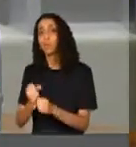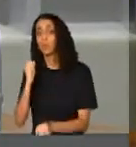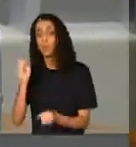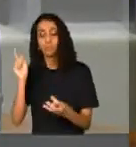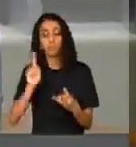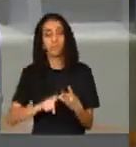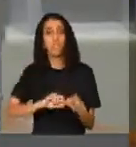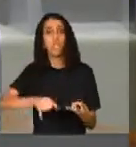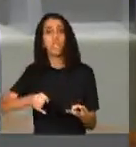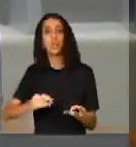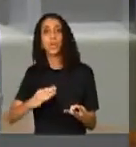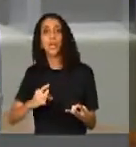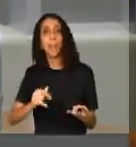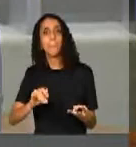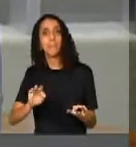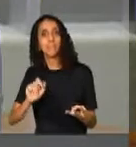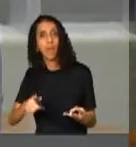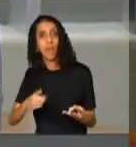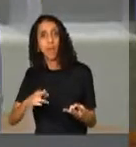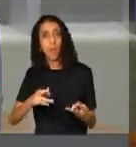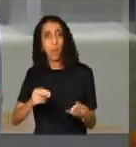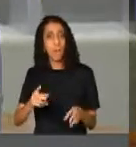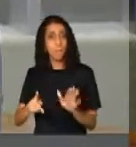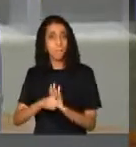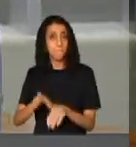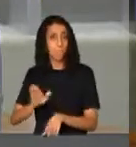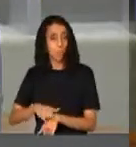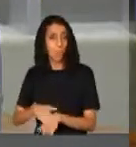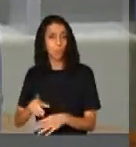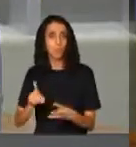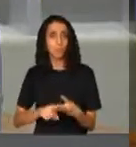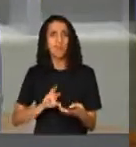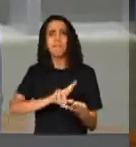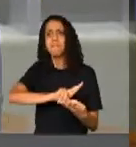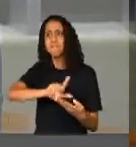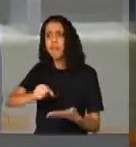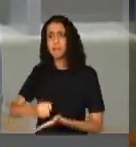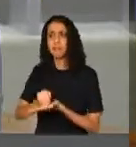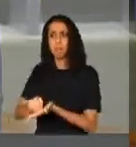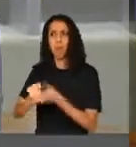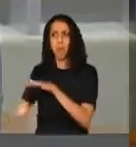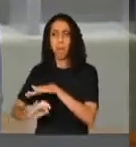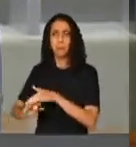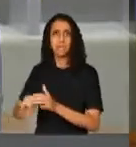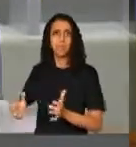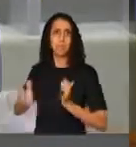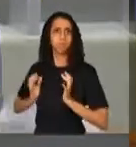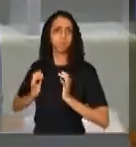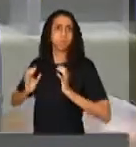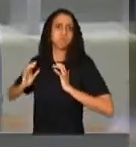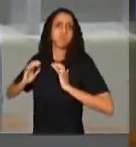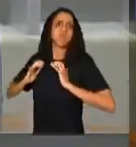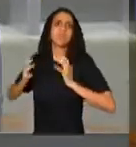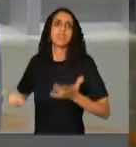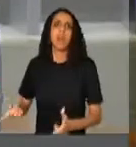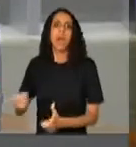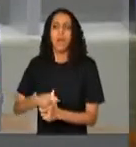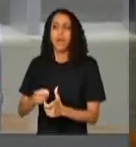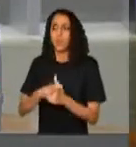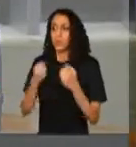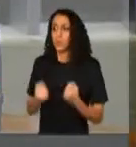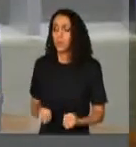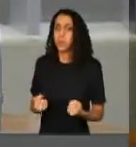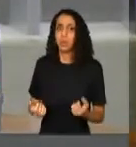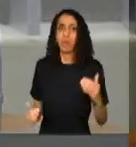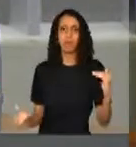sobre capital próprio, quer discutir os subsídios bilionários que só em 2017 sangraram o país sem